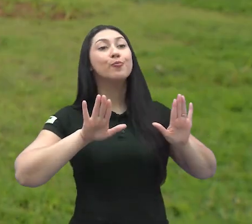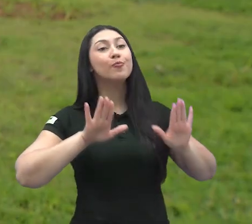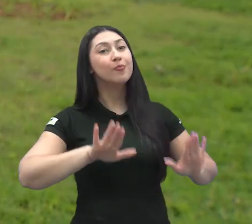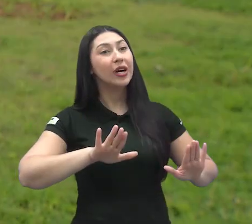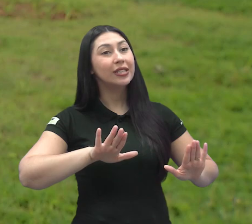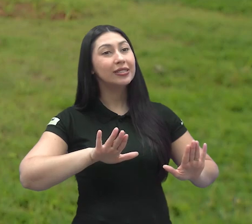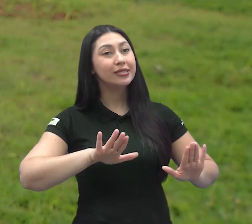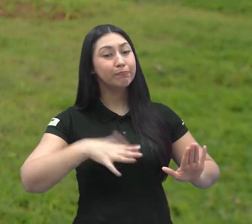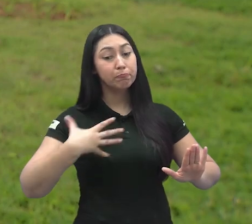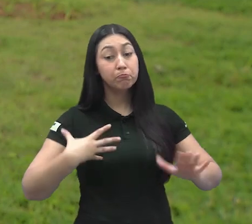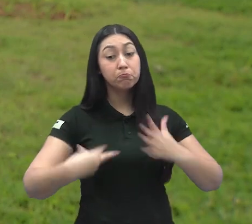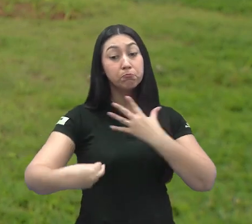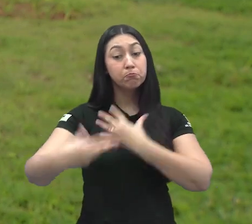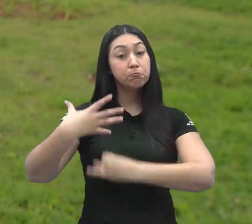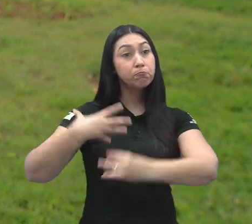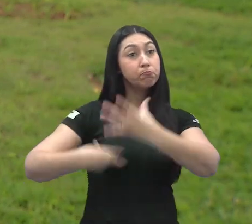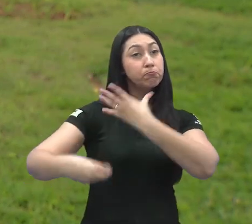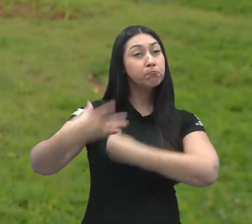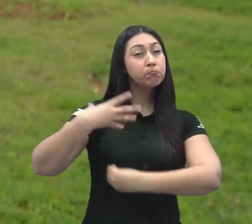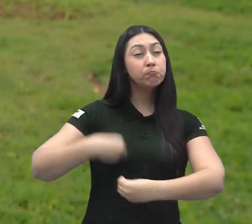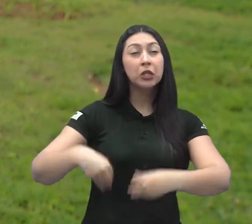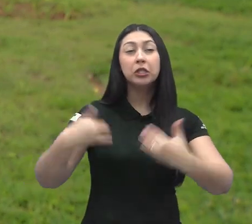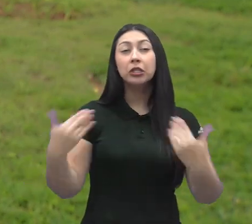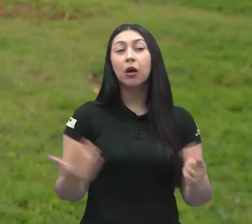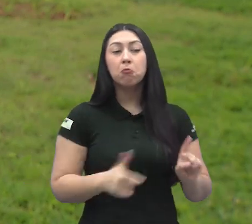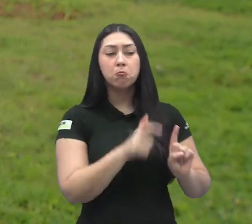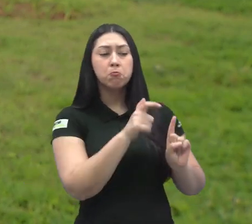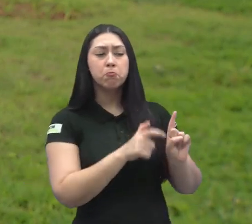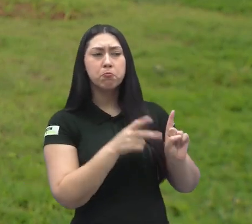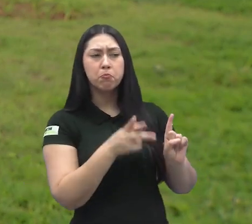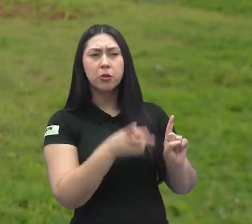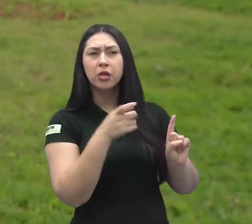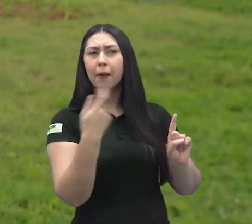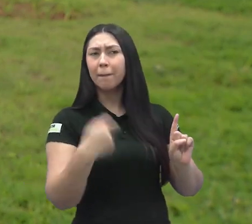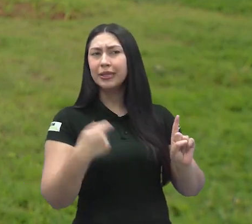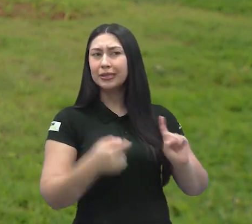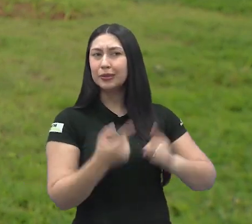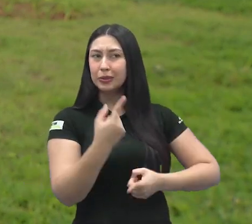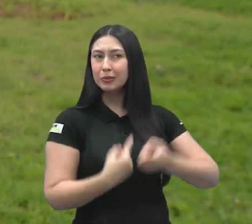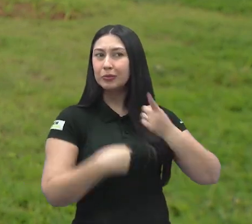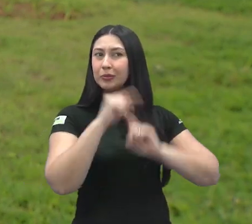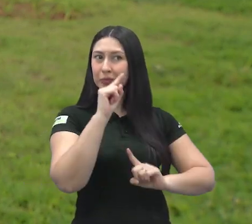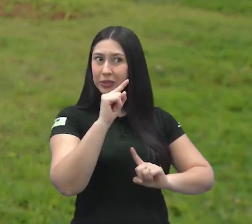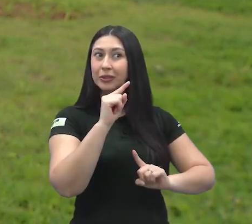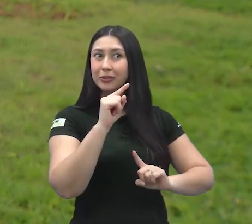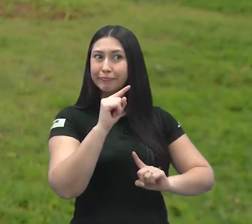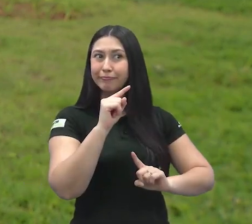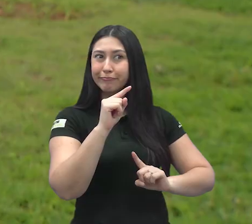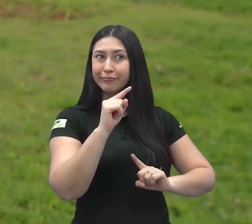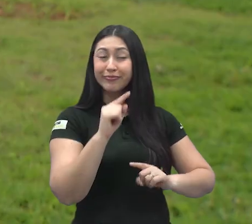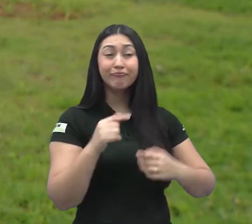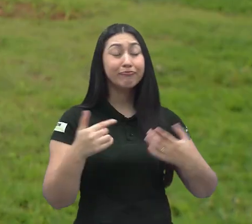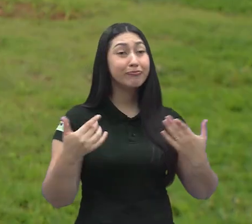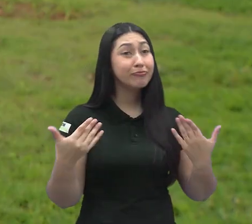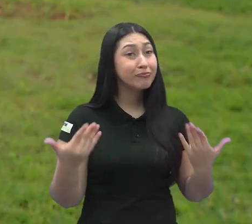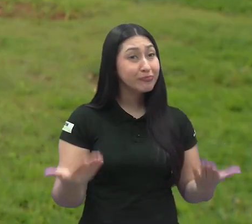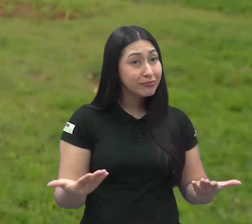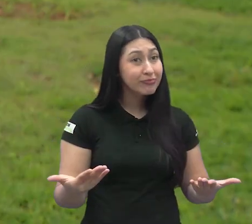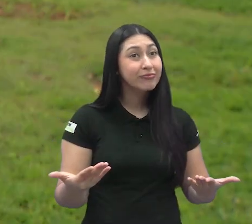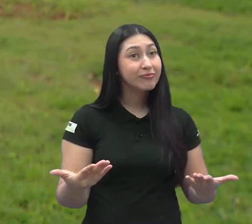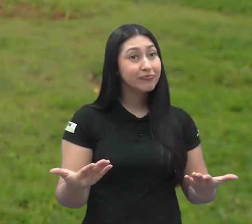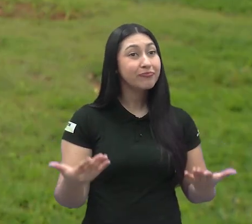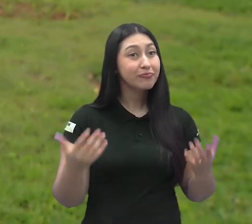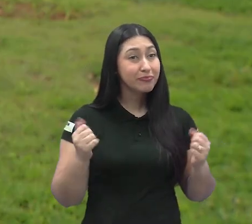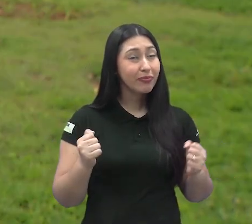Mas vieram os filhos e ele sentiu a necessidade de trazer o progresso para essa região. Foi aí